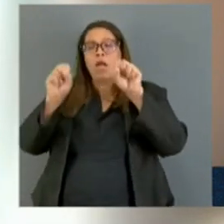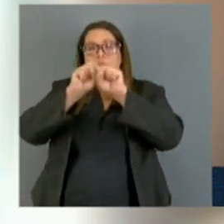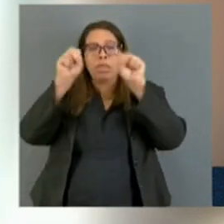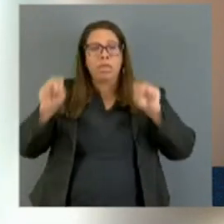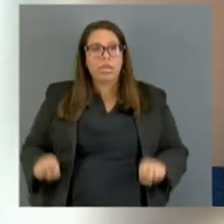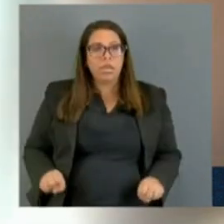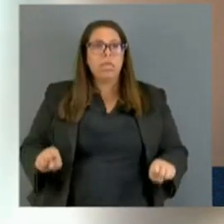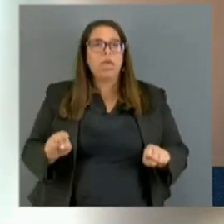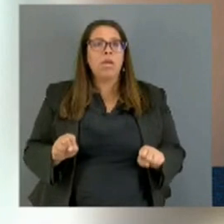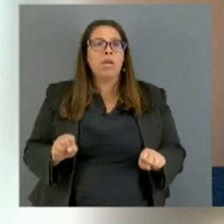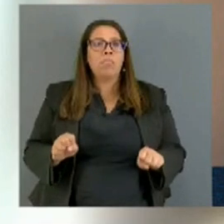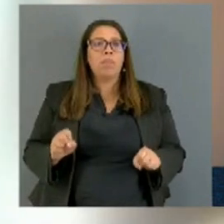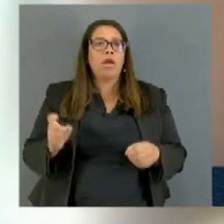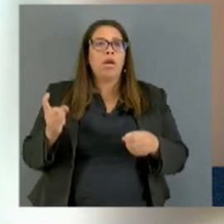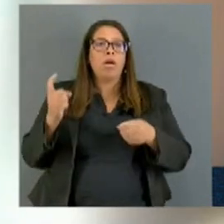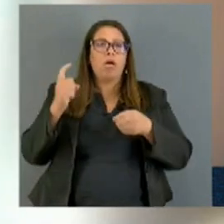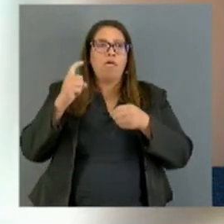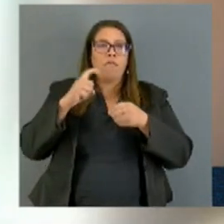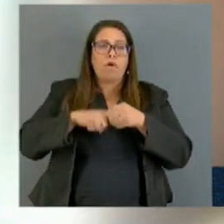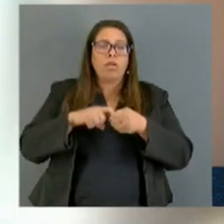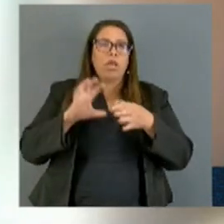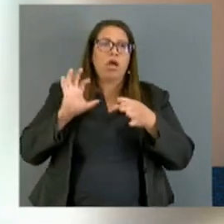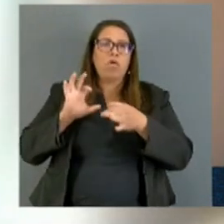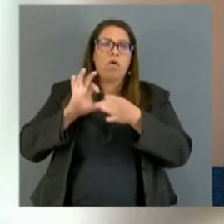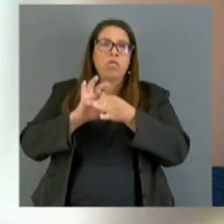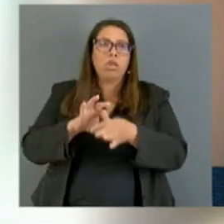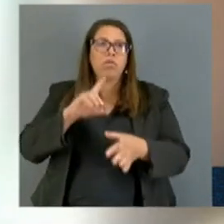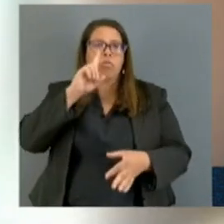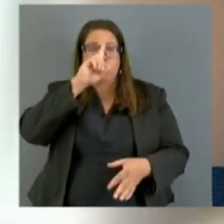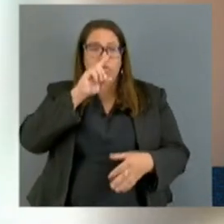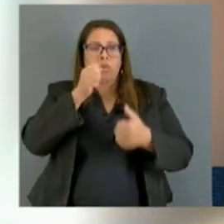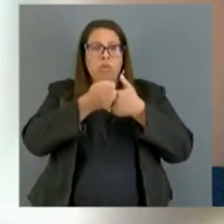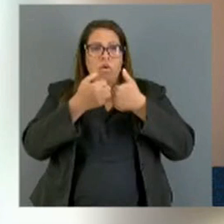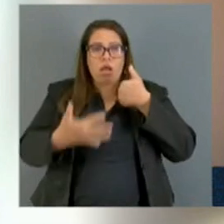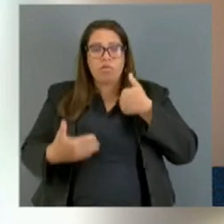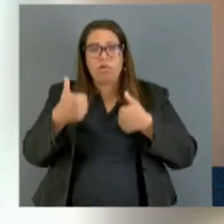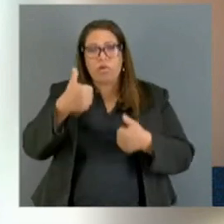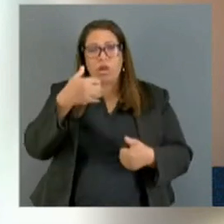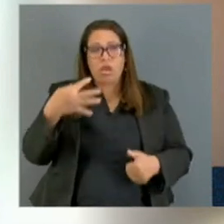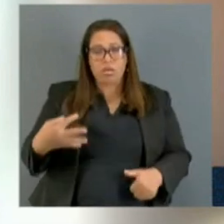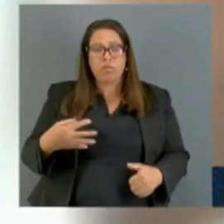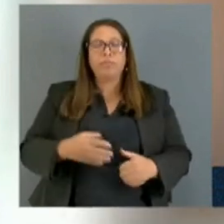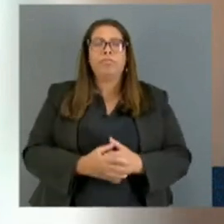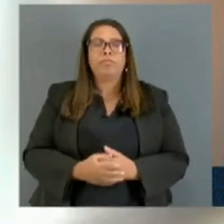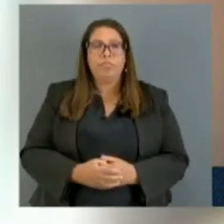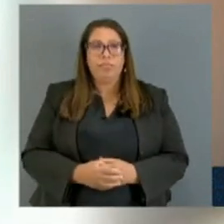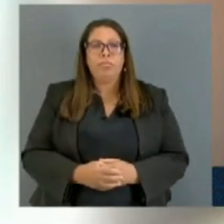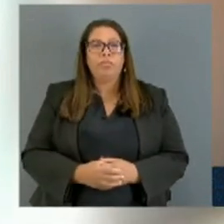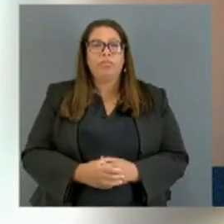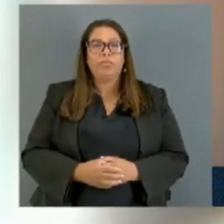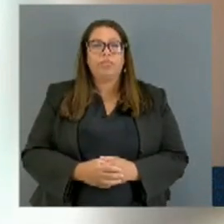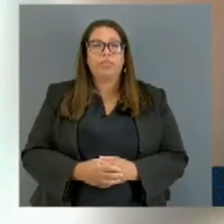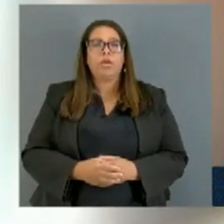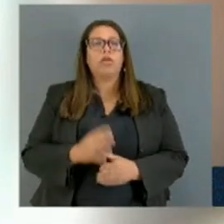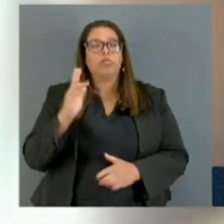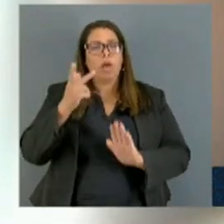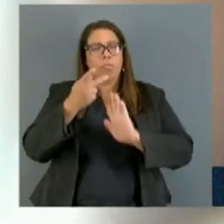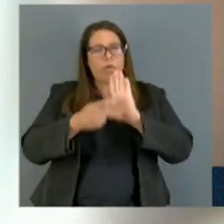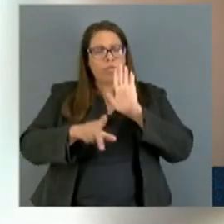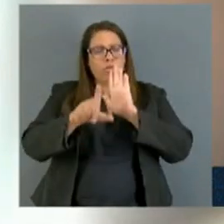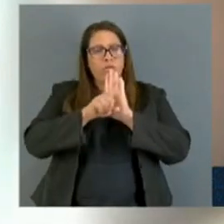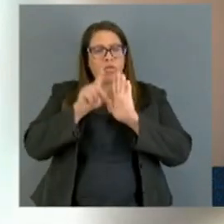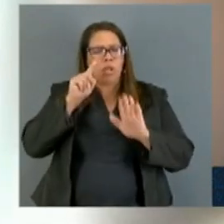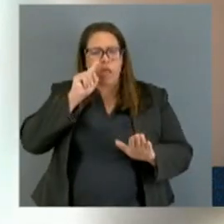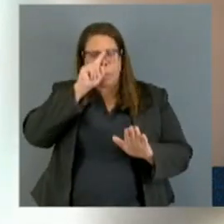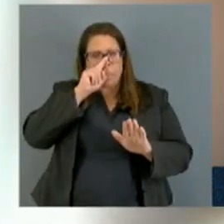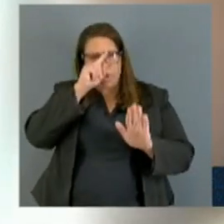a volta do rol de finalidades e contexto de alto risco no artigo 14. Trazer esses riscos já no projeto de lei não vai